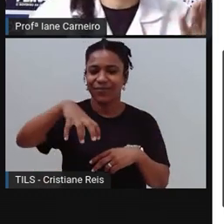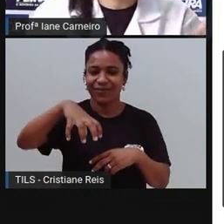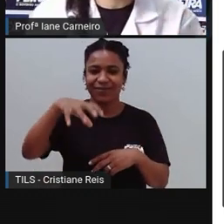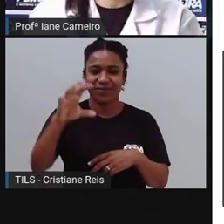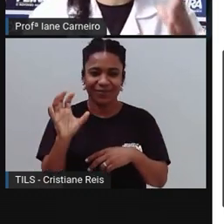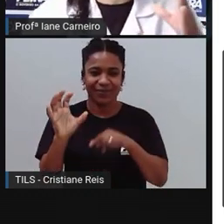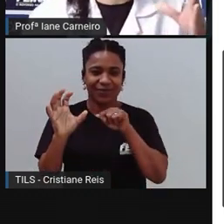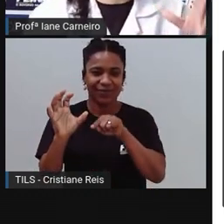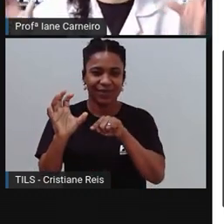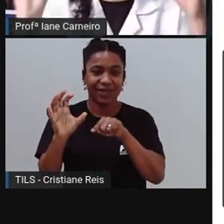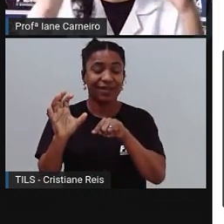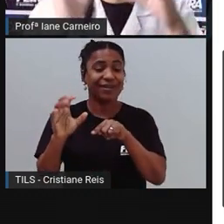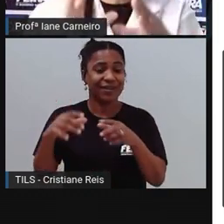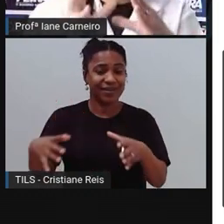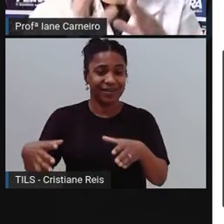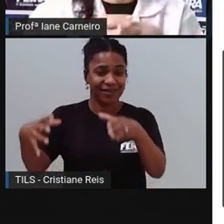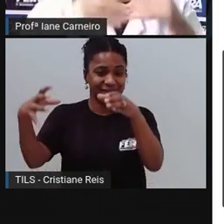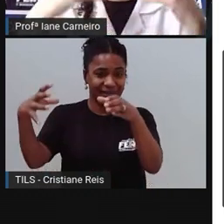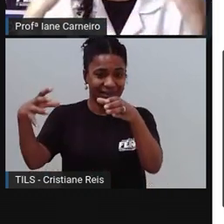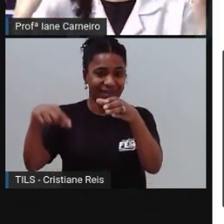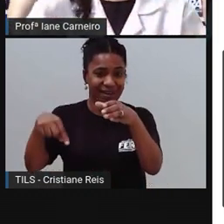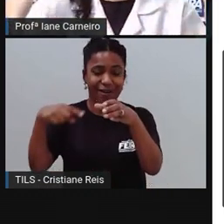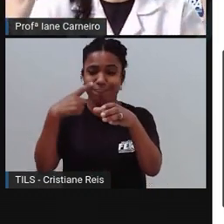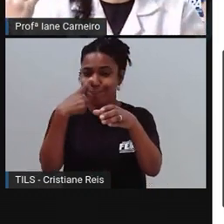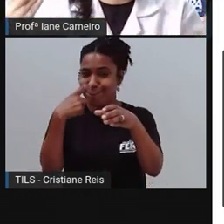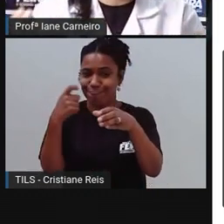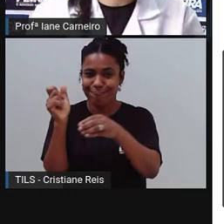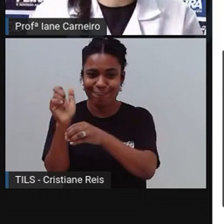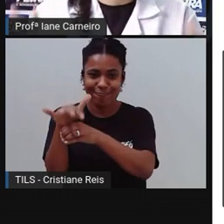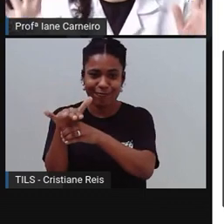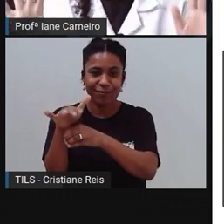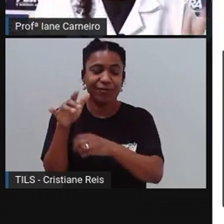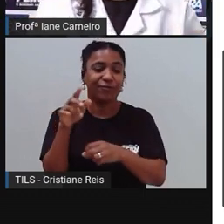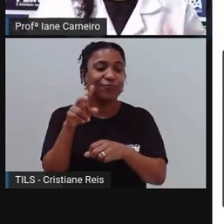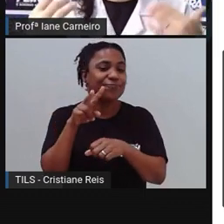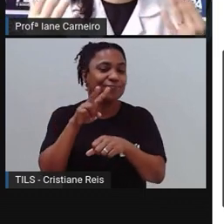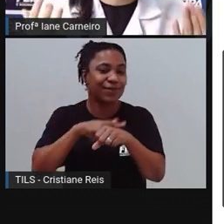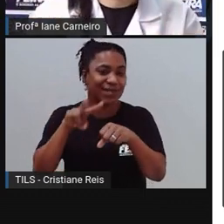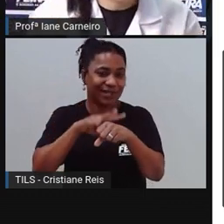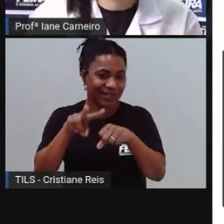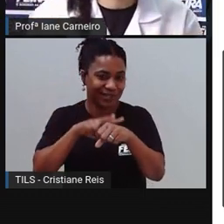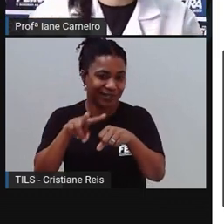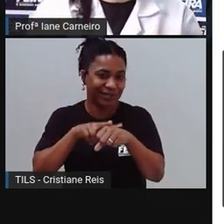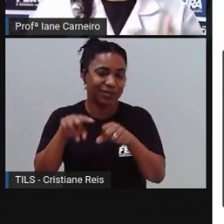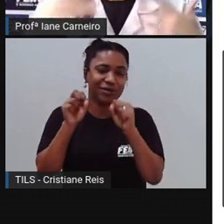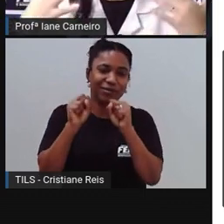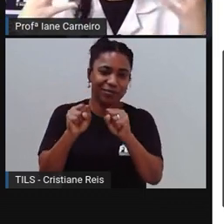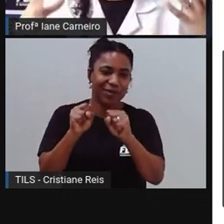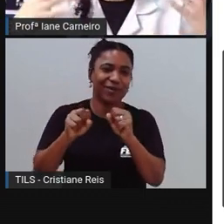lixeira verde, a gente vai colocar tudo que é reciclável,